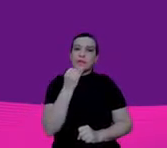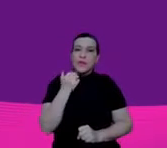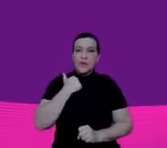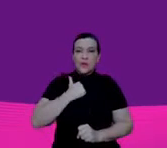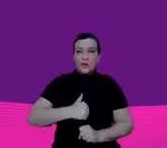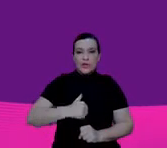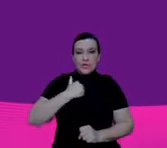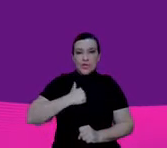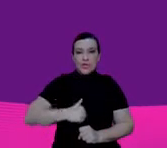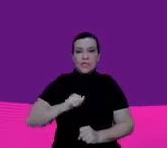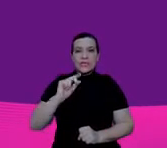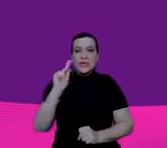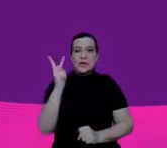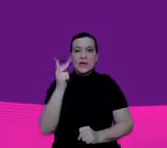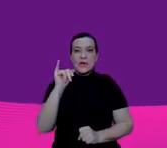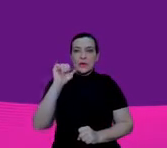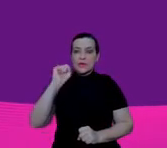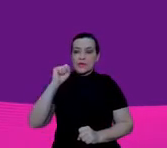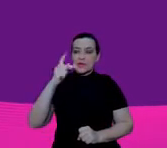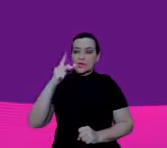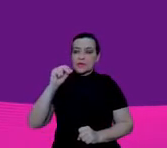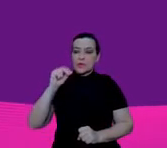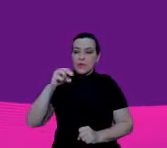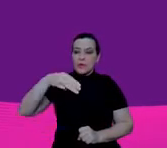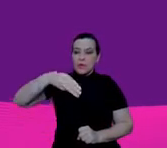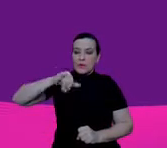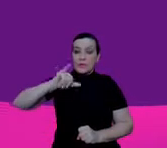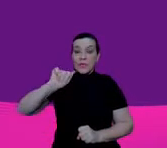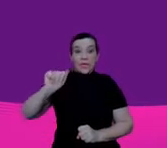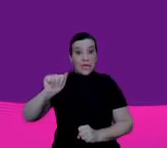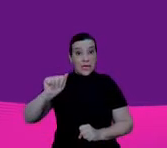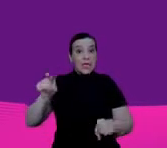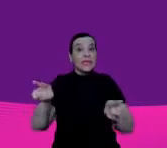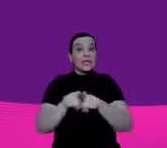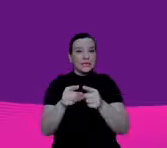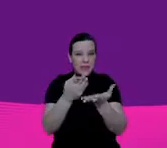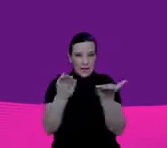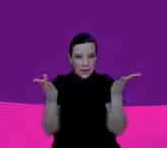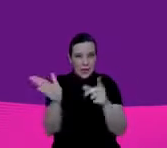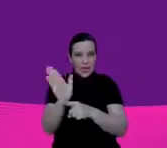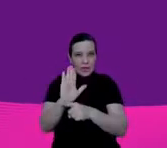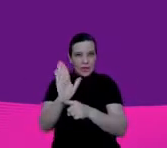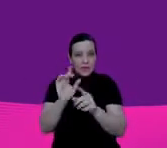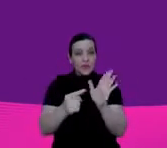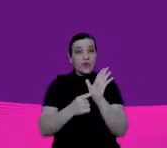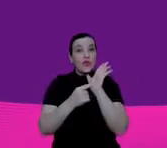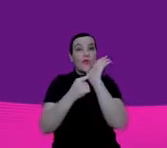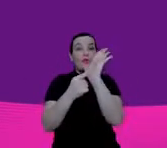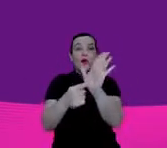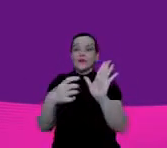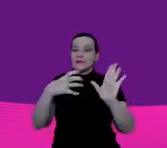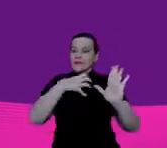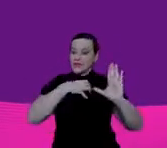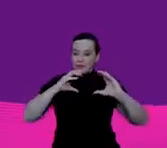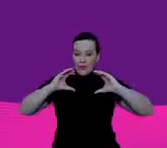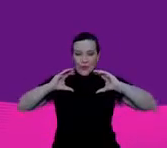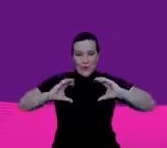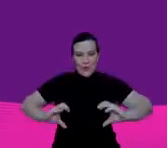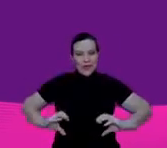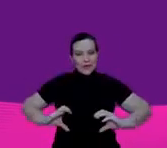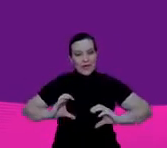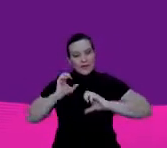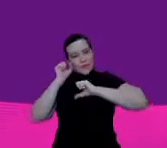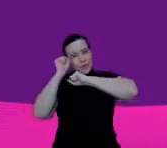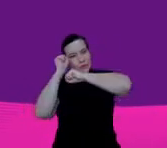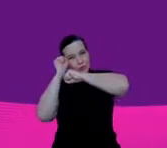e, particularmente, o que mostra aqui no vídeo, que é o transtorno comportamental do sono REM. O transtorno